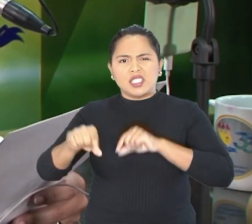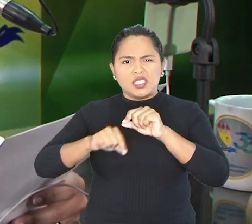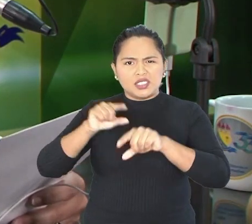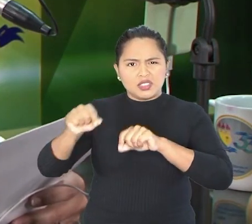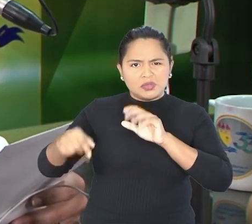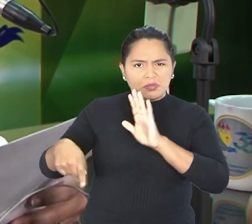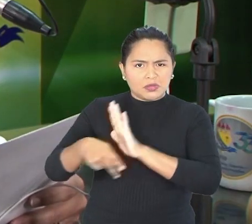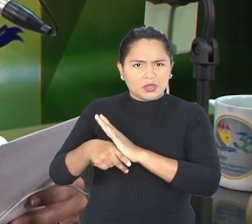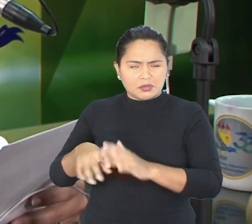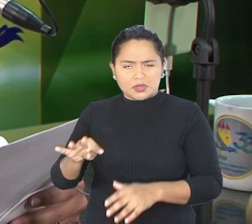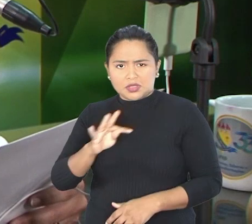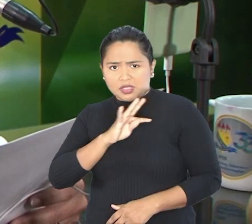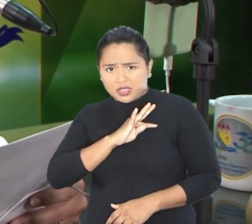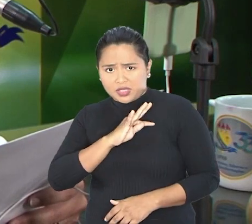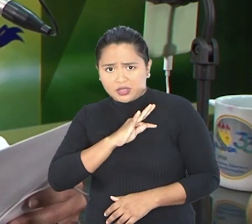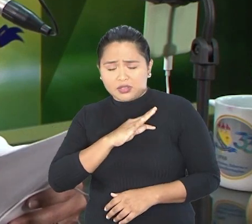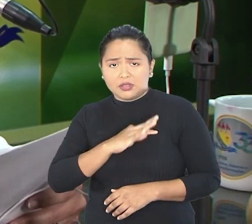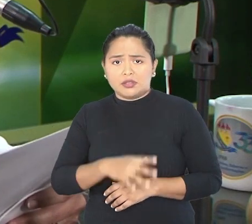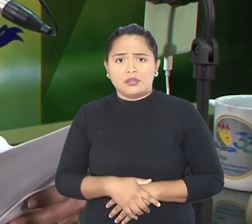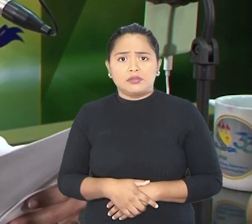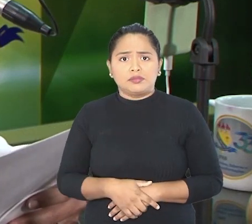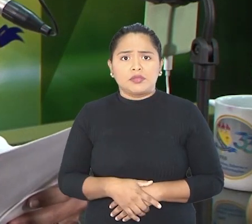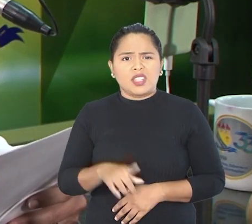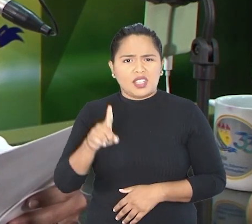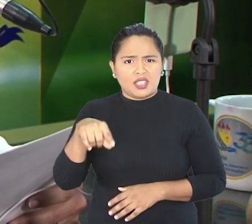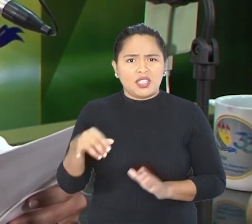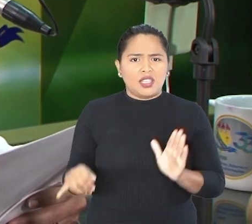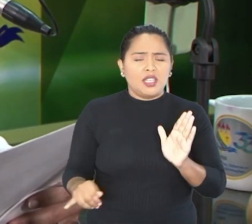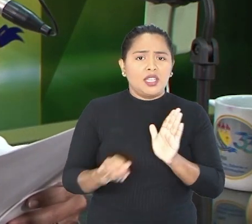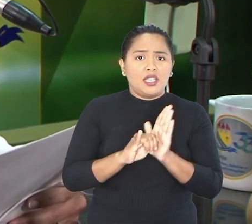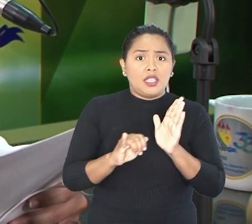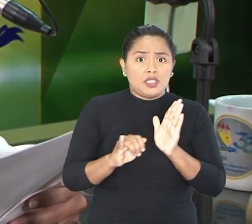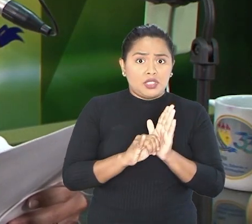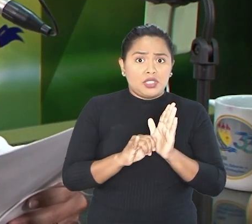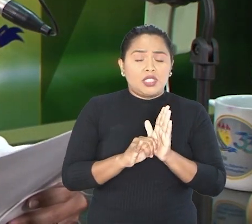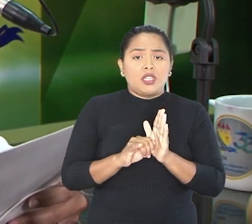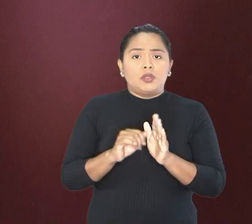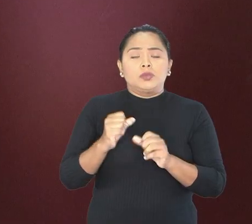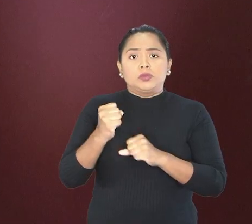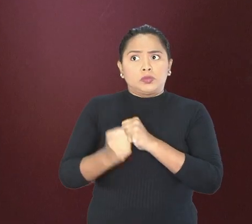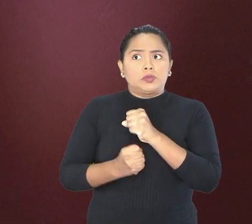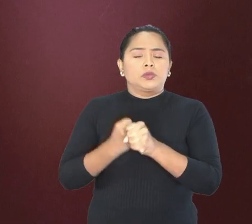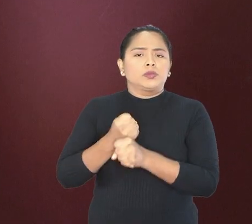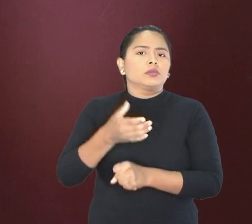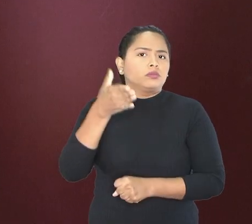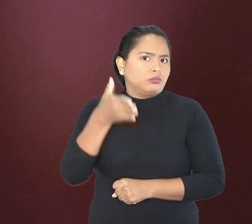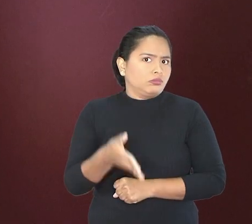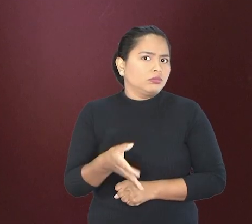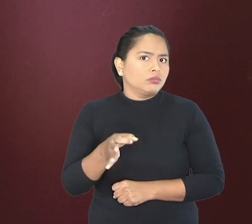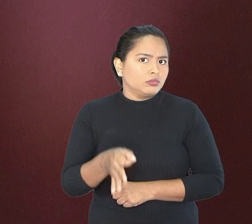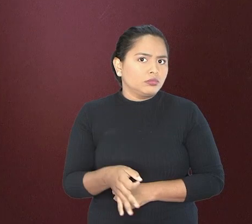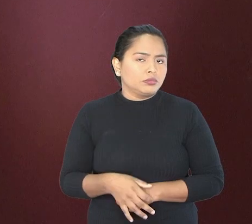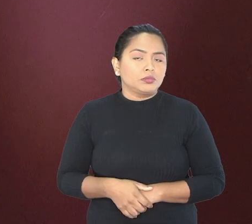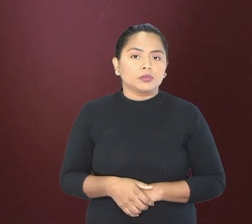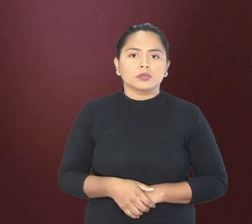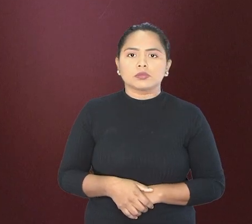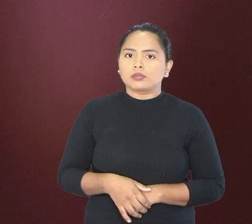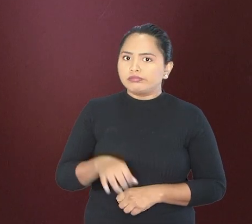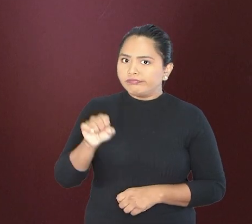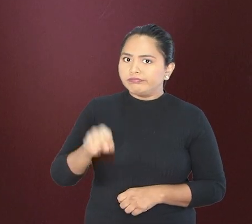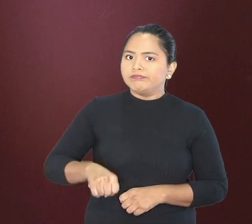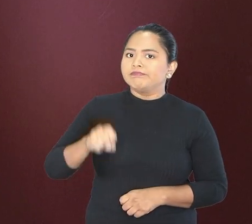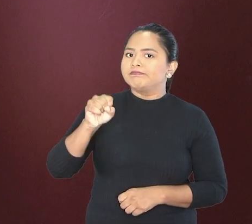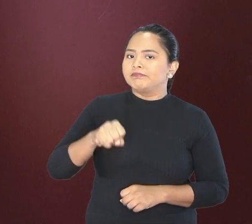os técnicos, né? Esse seletivo é por meio de um edital que é lançado a cada ano. Exatamente. O edital